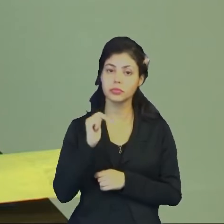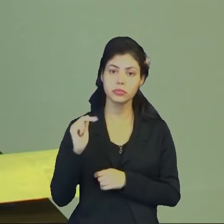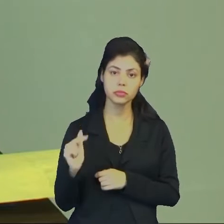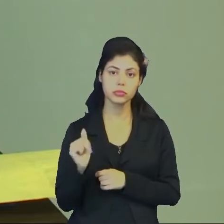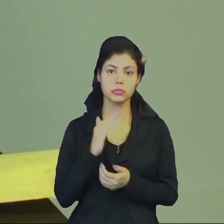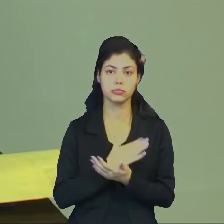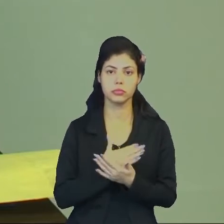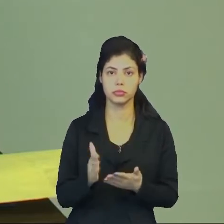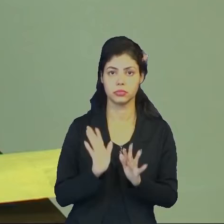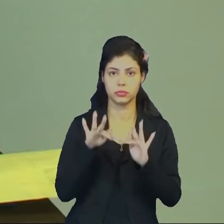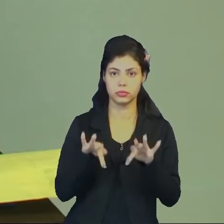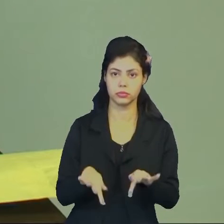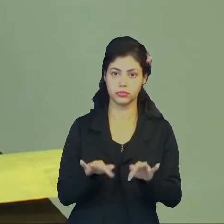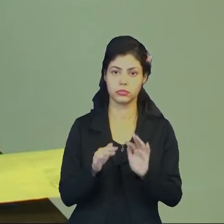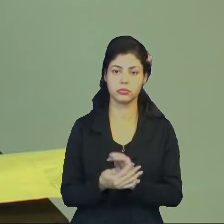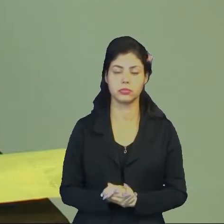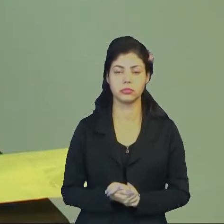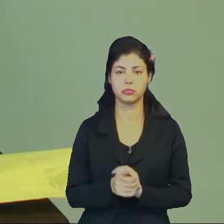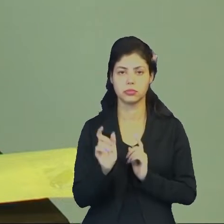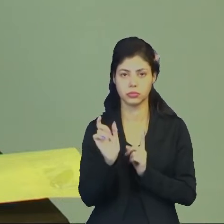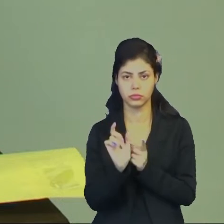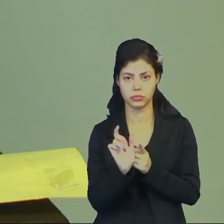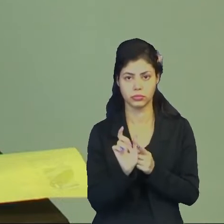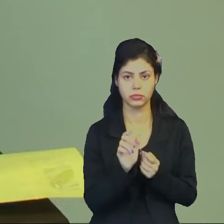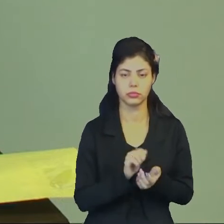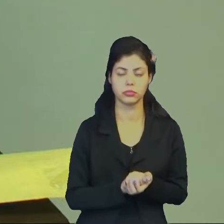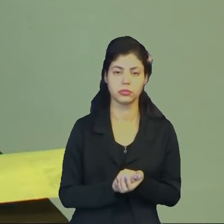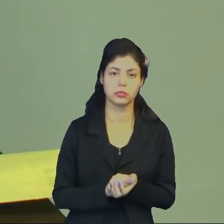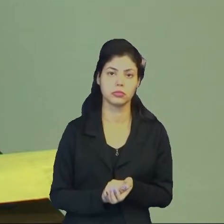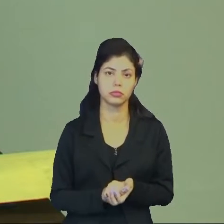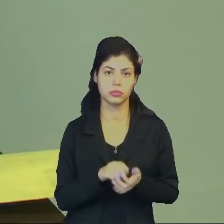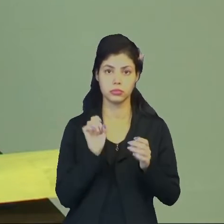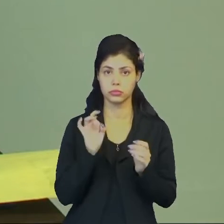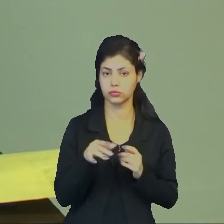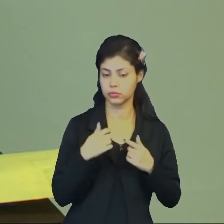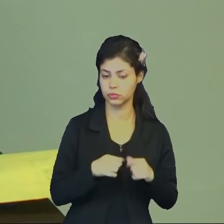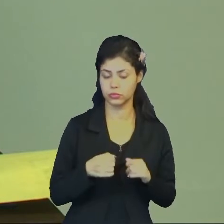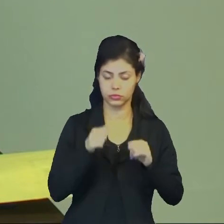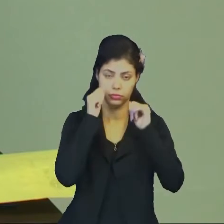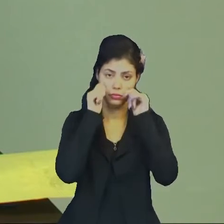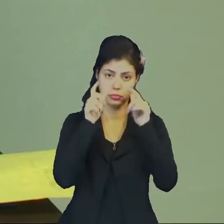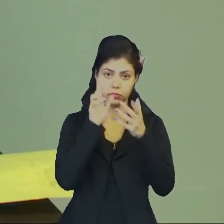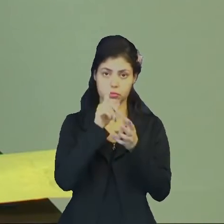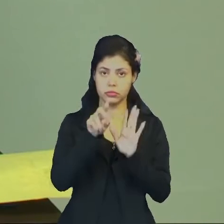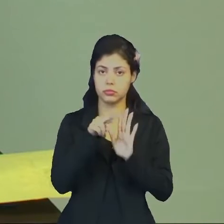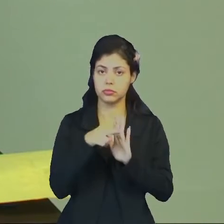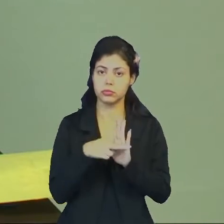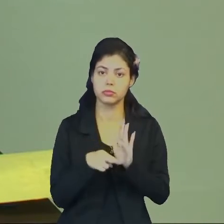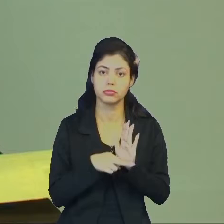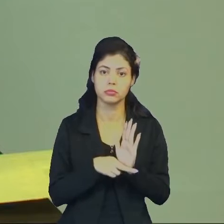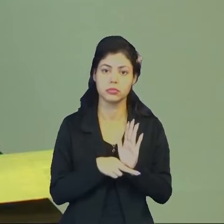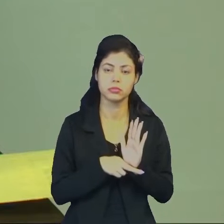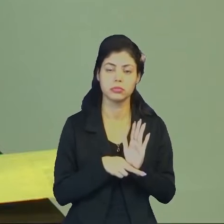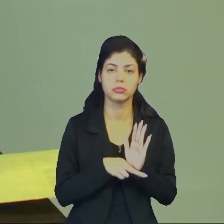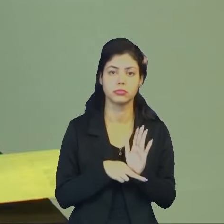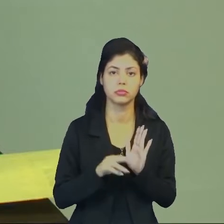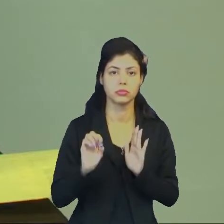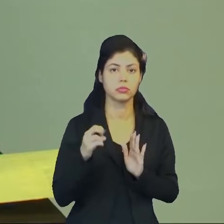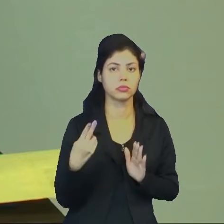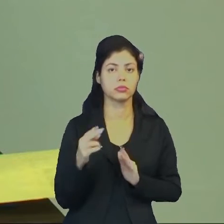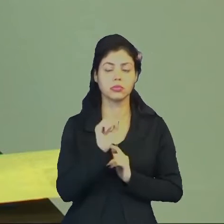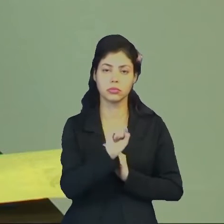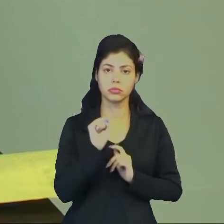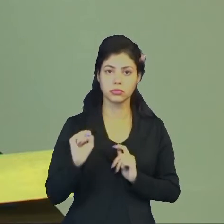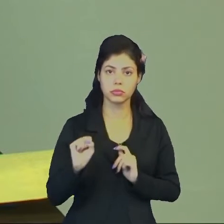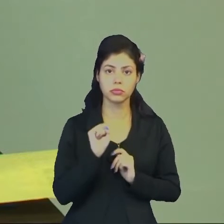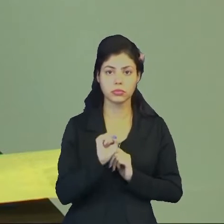é usado no início nem no final das palavras. Então a gente só precisa se atentar à regra do S, do SS, ou S